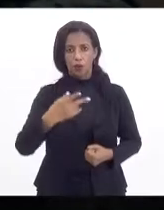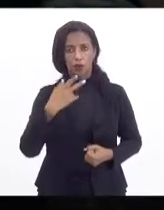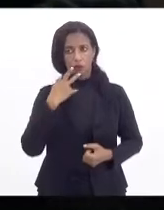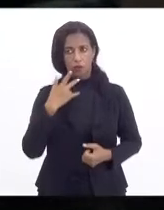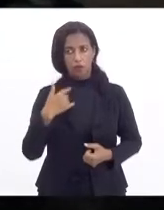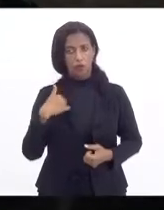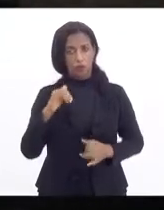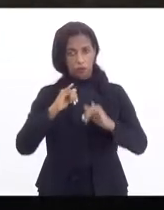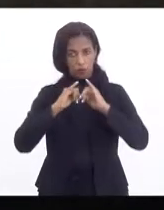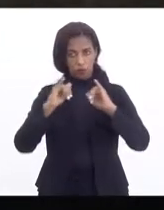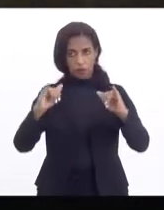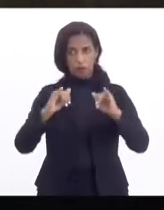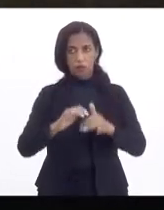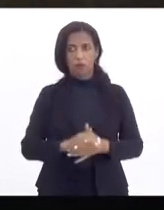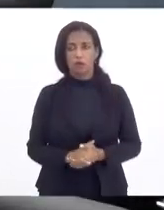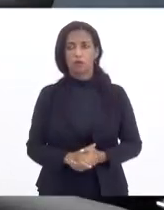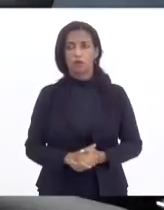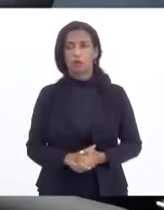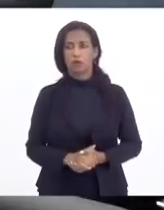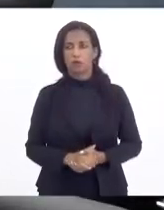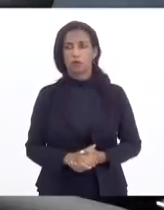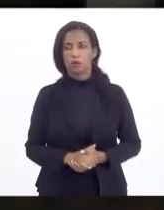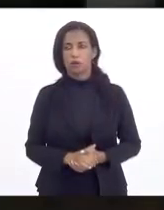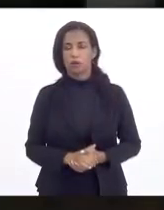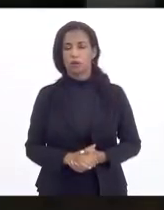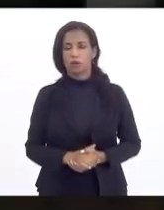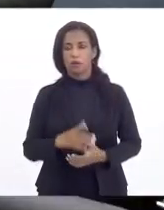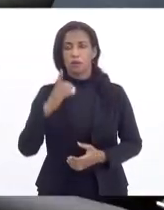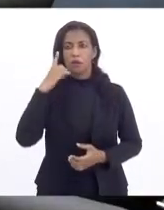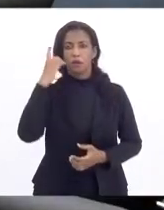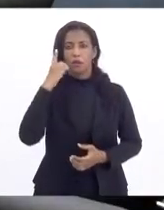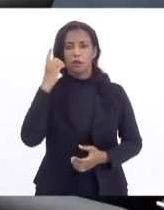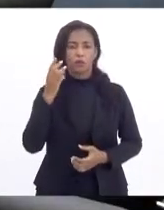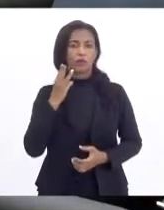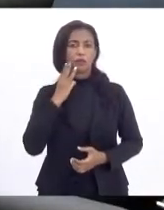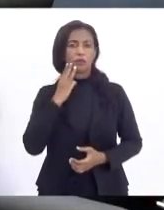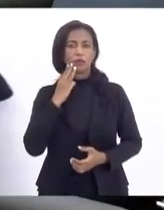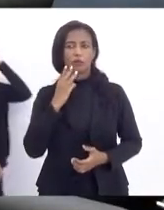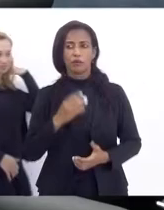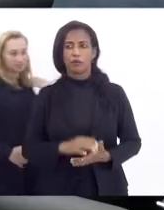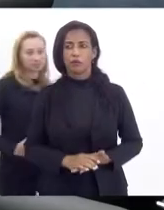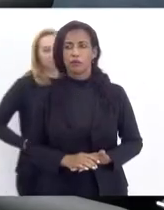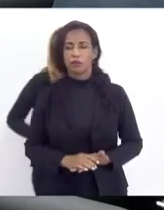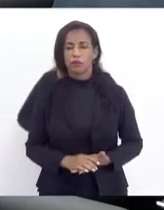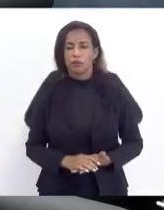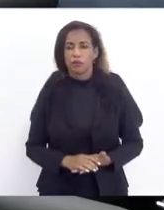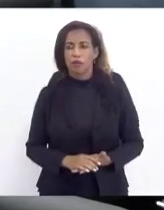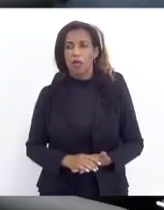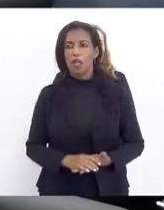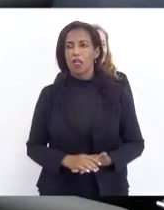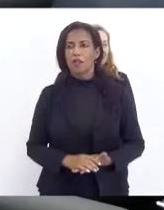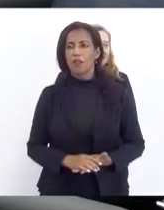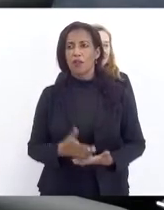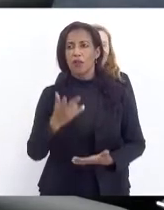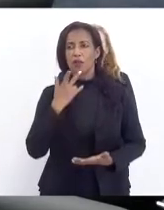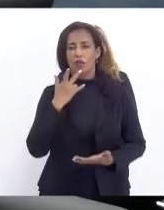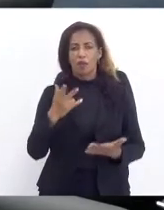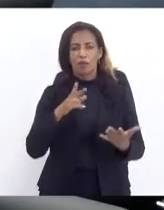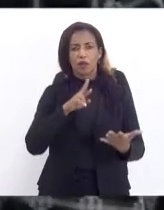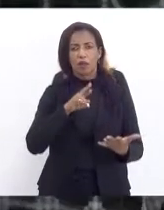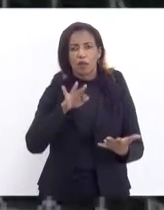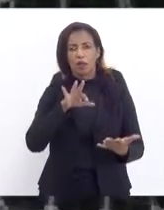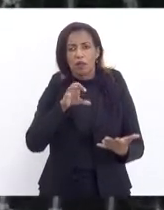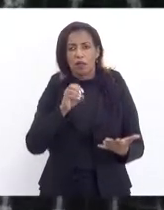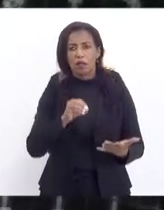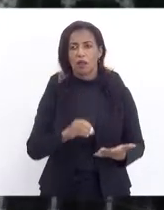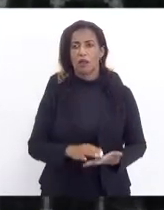só comunicando. Presidente. Deputado Valdeque. Só para reforçar o que disse a deputada Marta Rocha, assim, é importante falar com o deputado Ratinho, claro, mas eu me